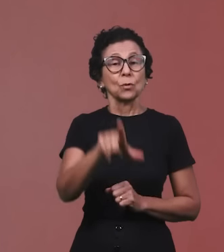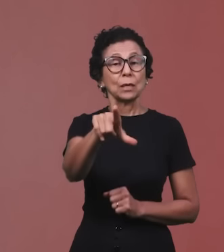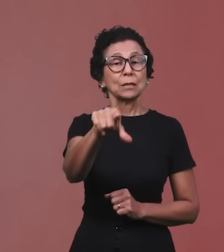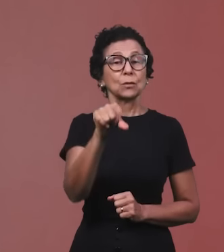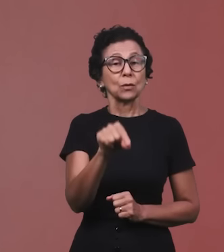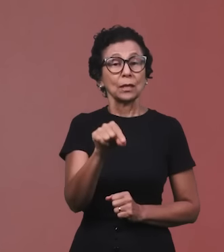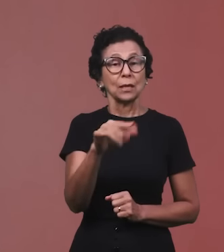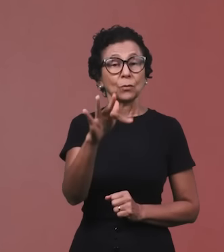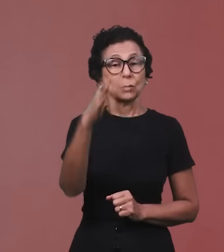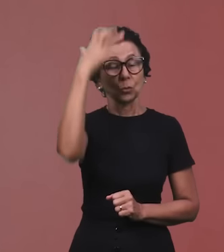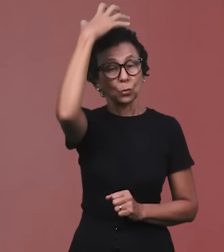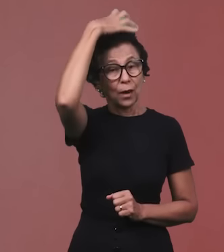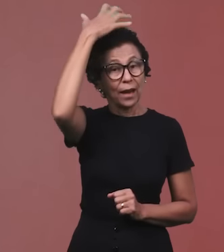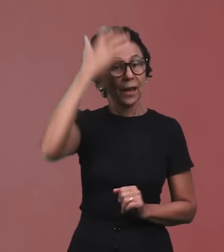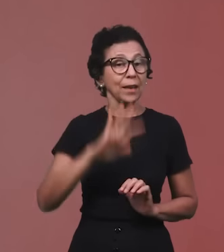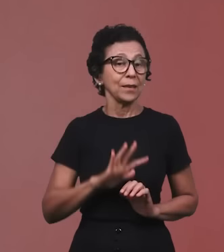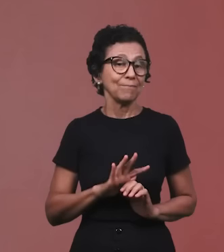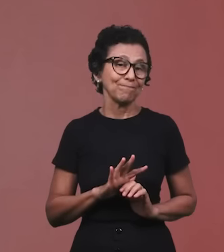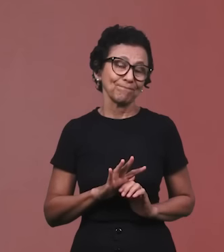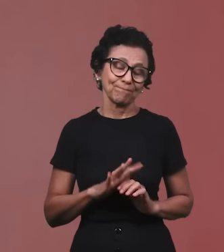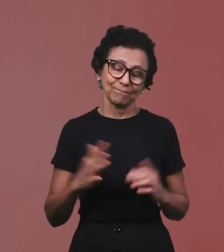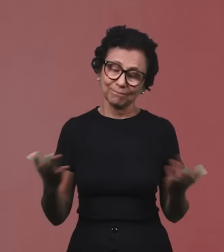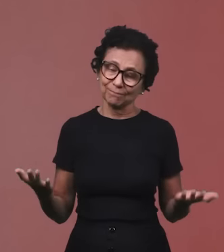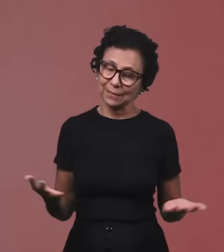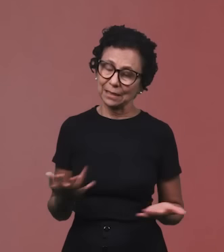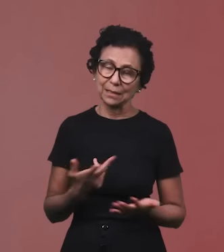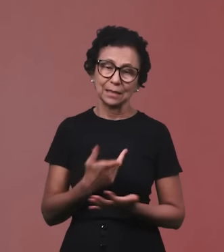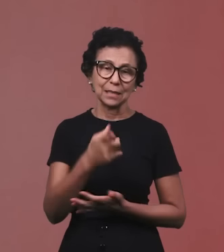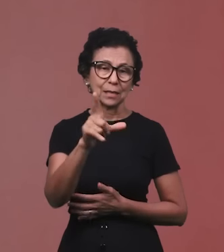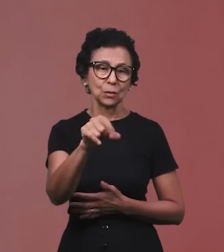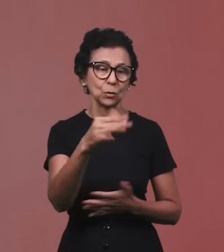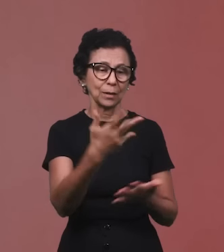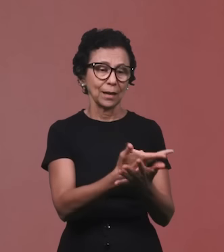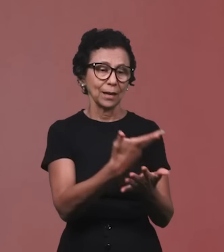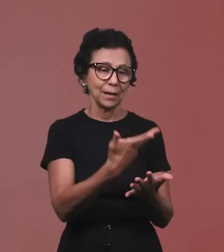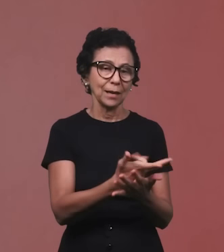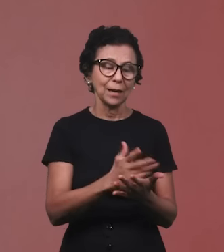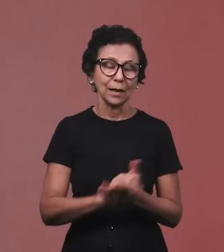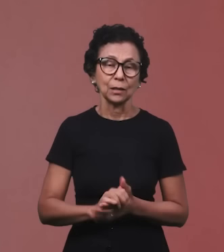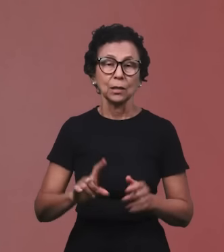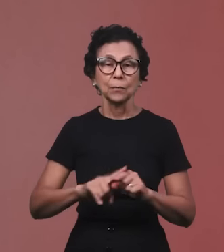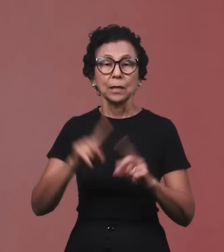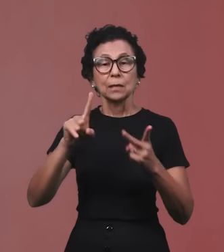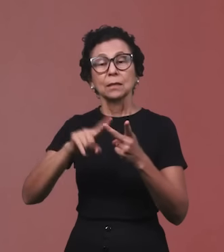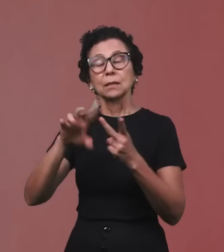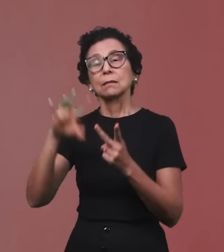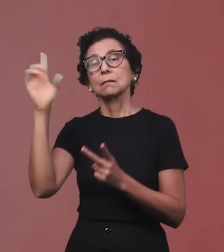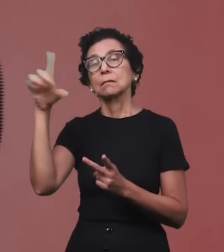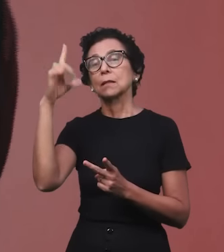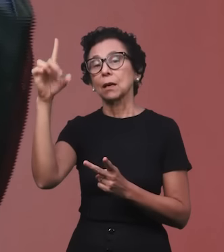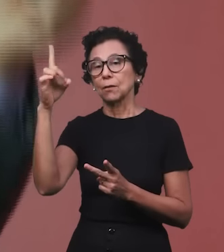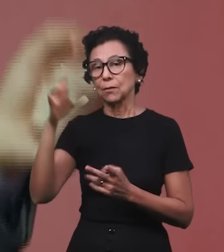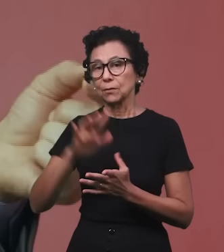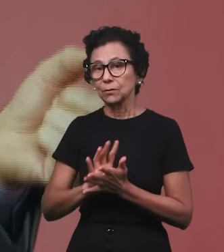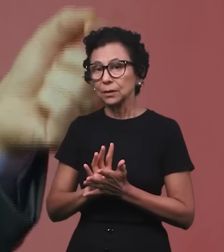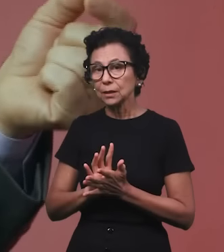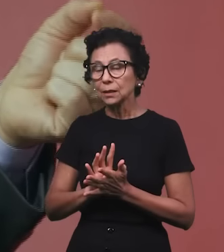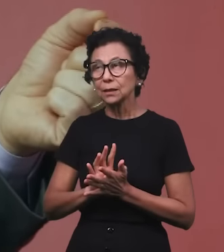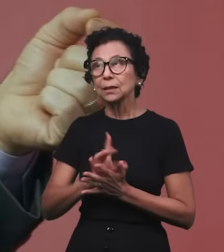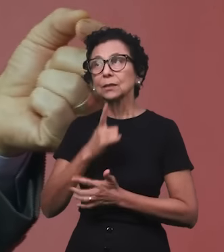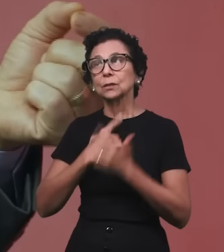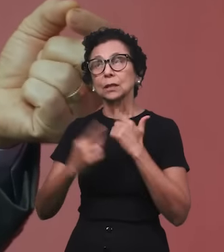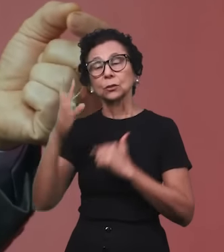Davi, ele tinha um coração segundo o coração de Deus, ou seja, ele estava disposto a fazer toda a vontade do Senhor, como diz, o que certamente não tinha no